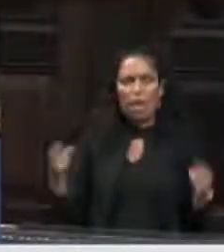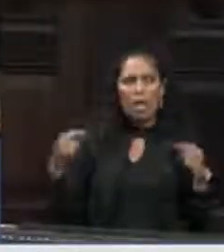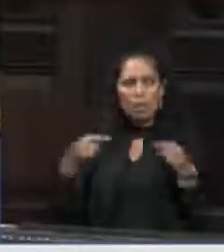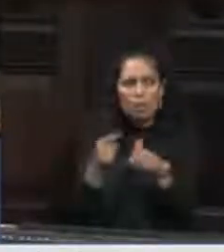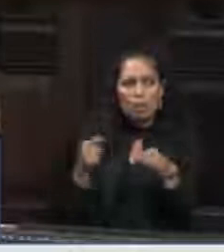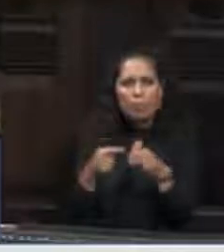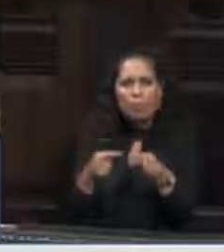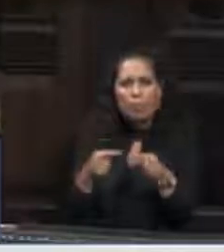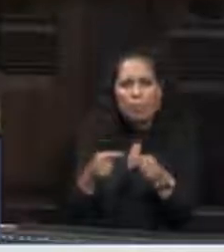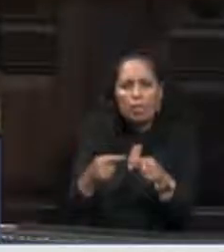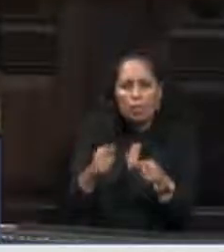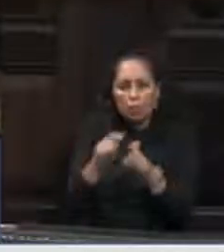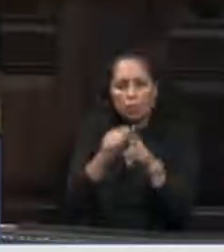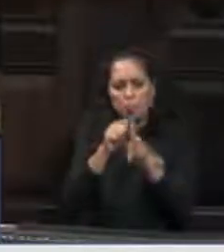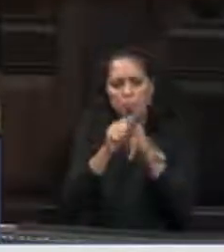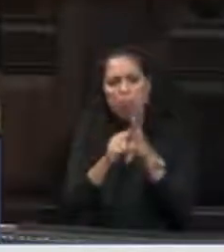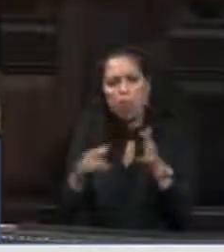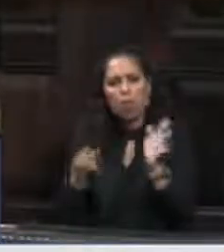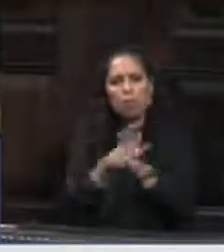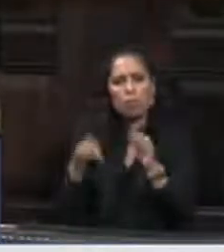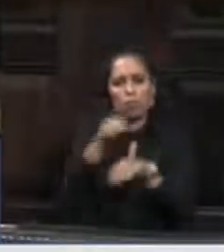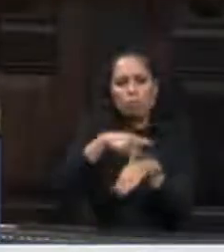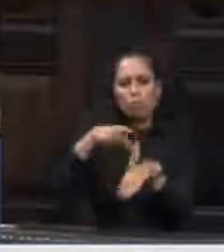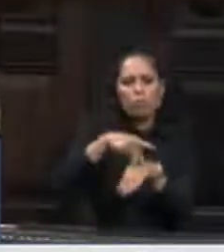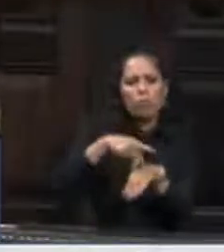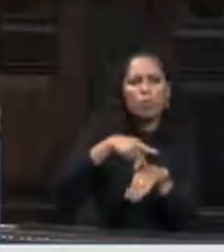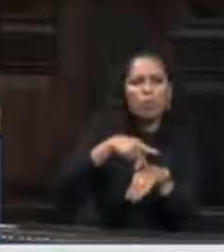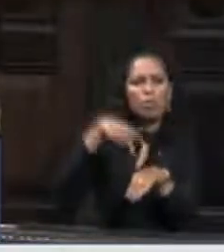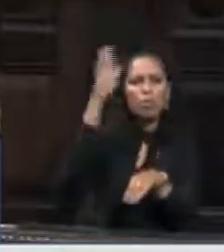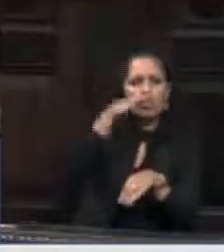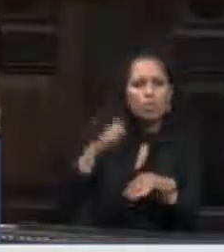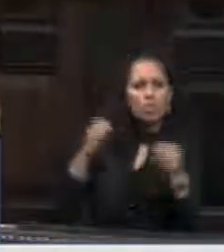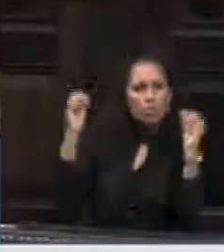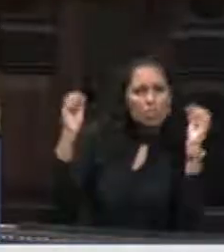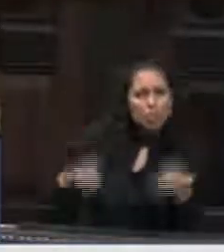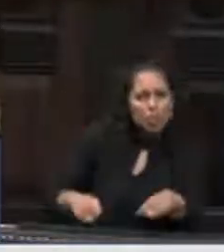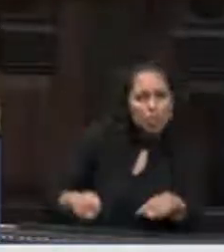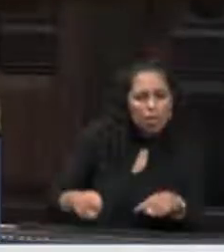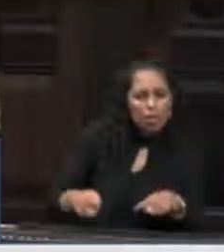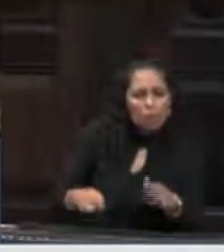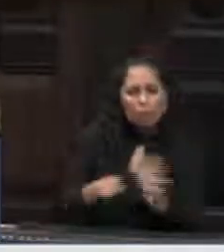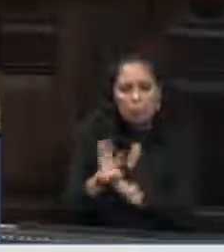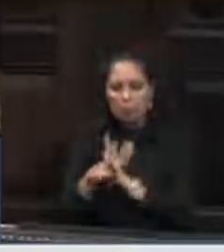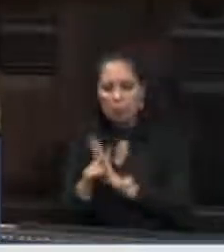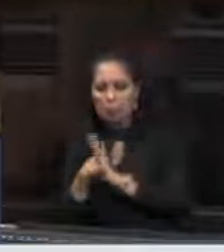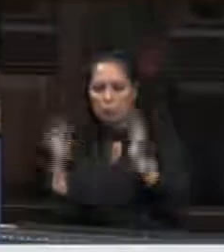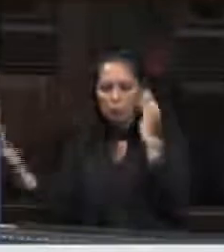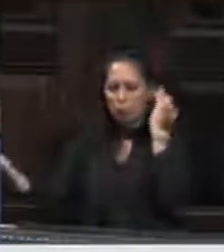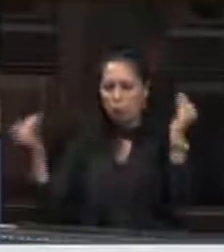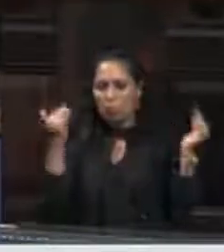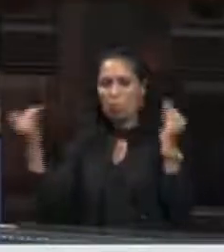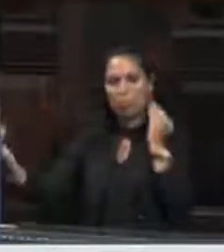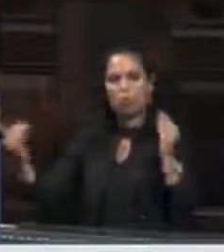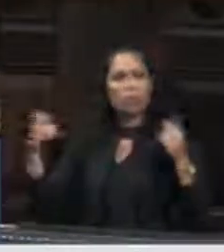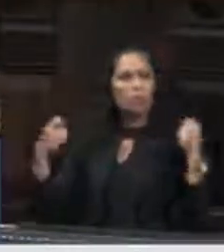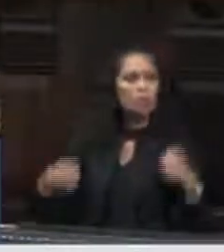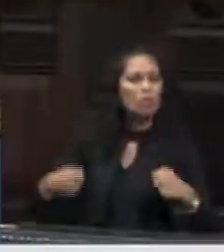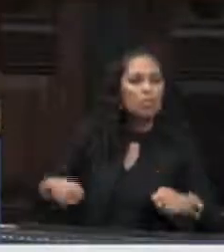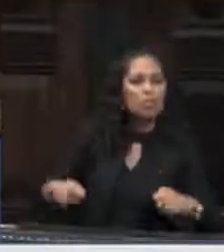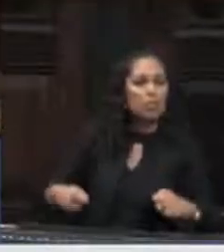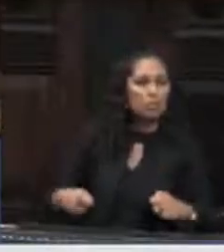poderia praticar o que convencionalmente se pratica no Rio de Janeiro como índice oficial, que é o